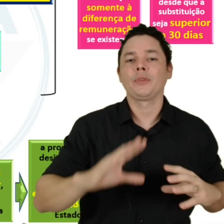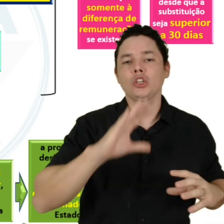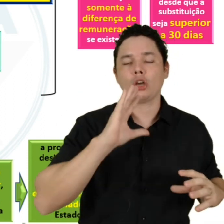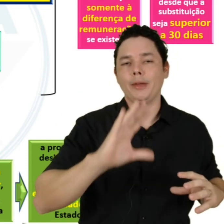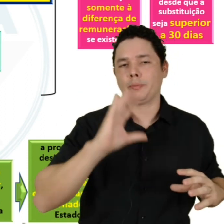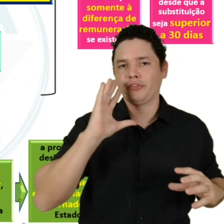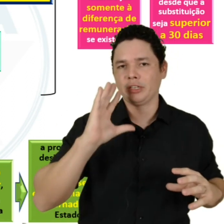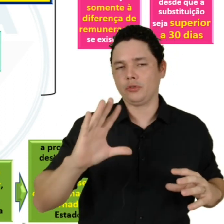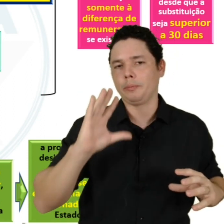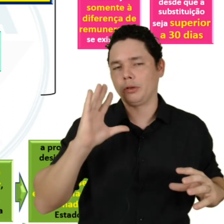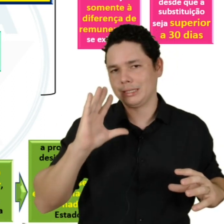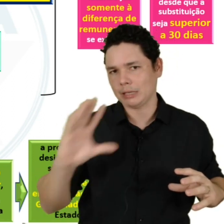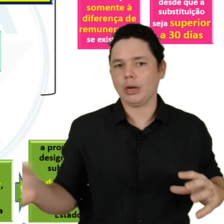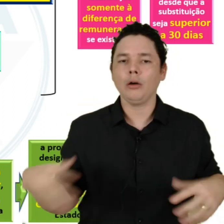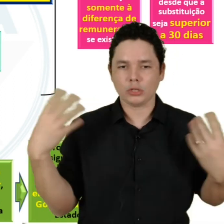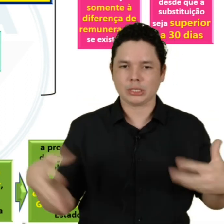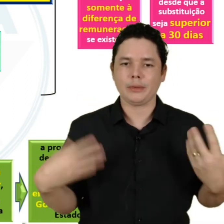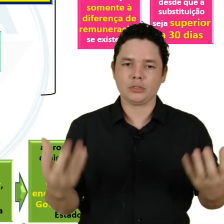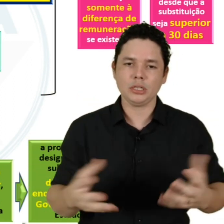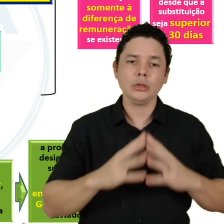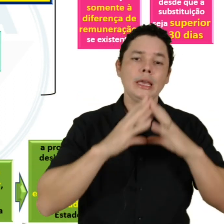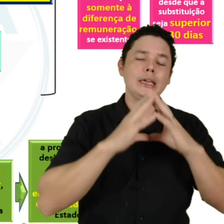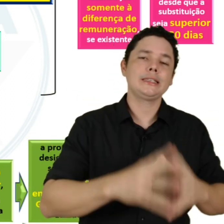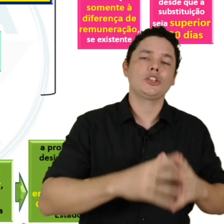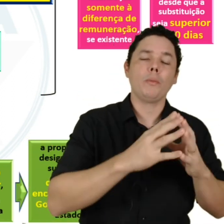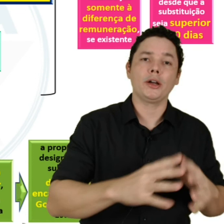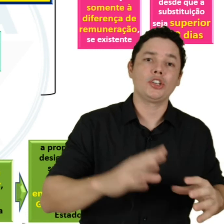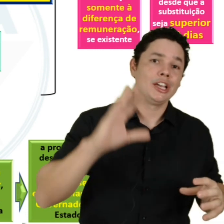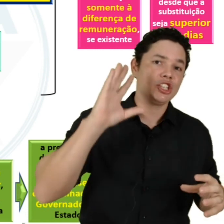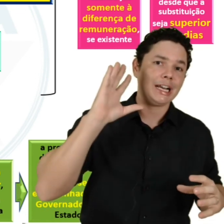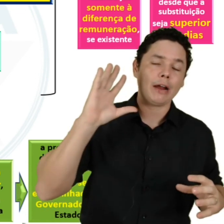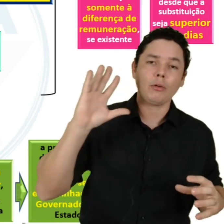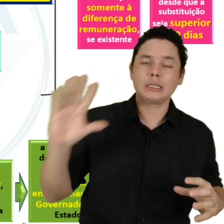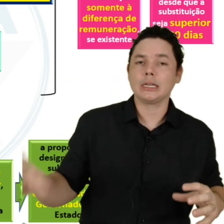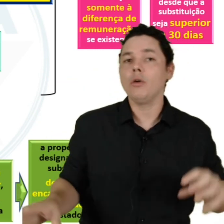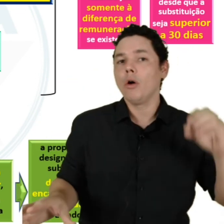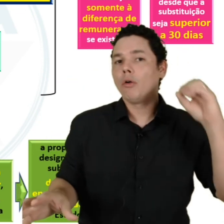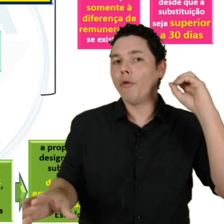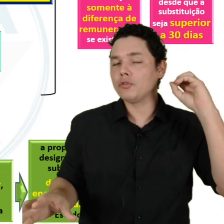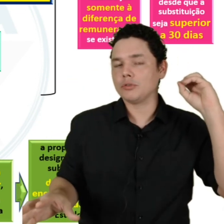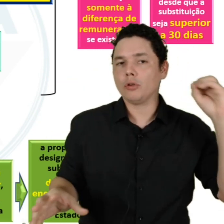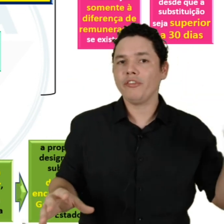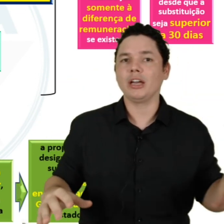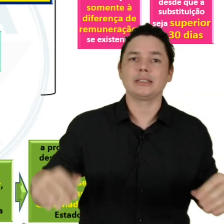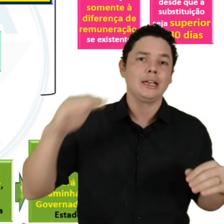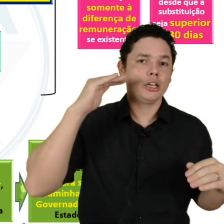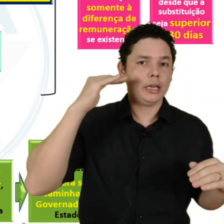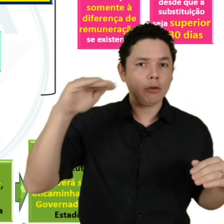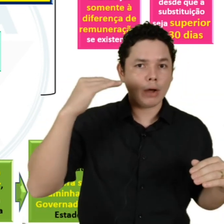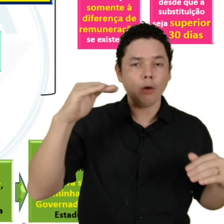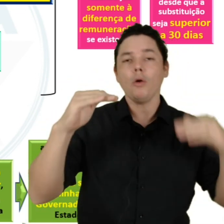designação. Somente para o servidor público estadual, nós já sabemos isso, que seja ocupante de cargo, comissão ou função de